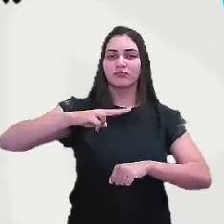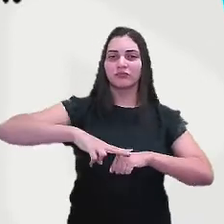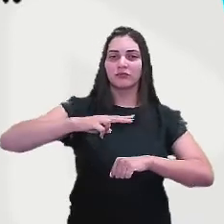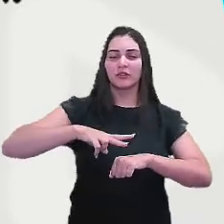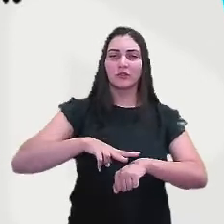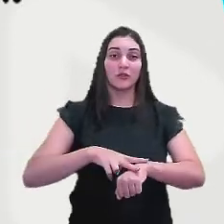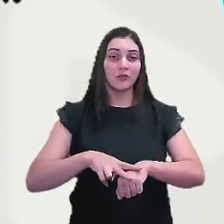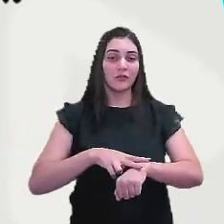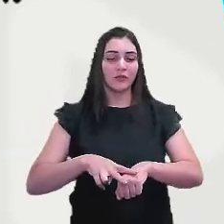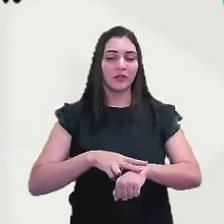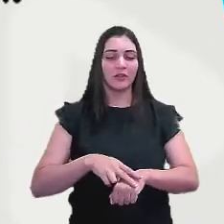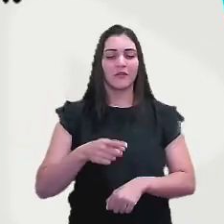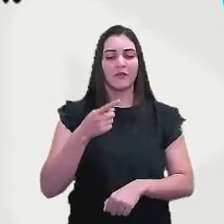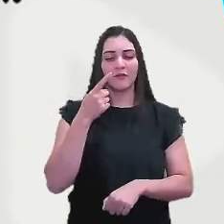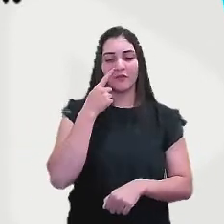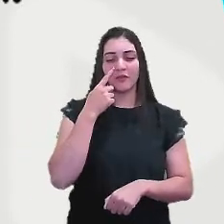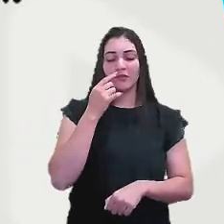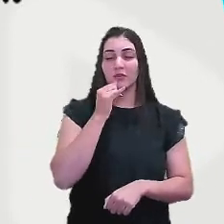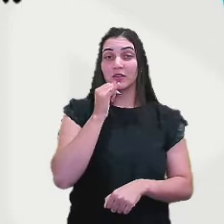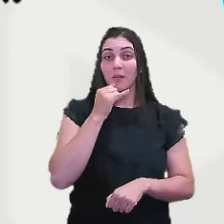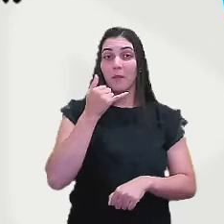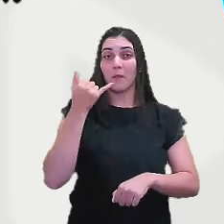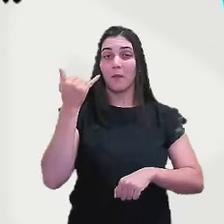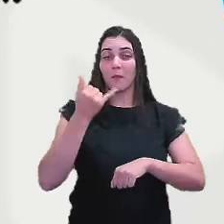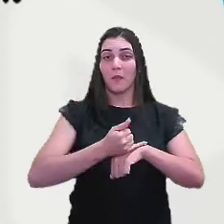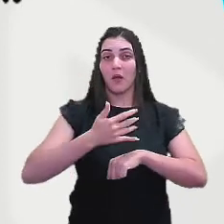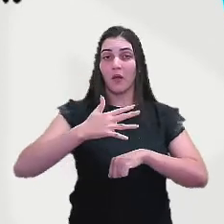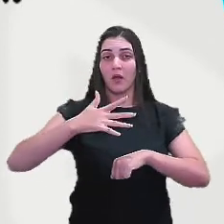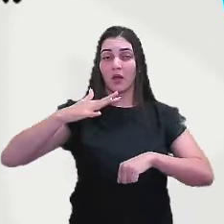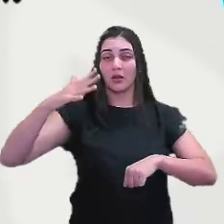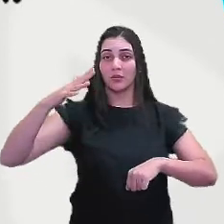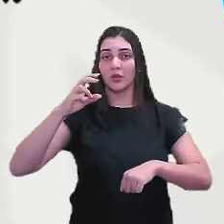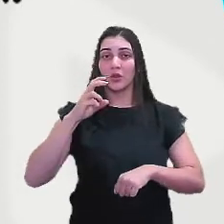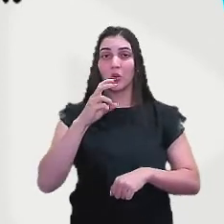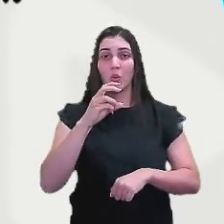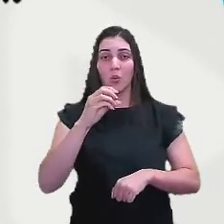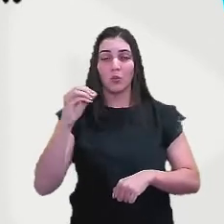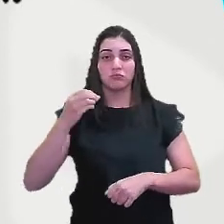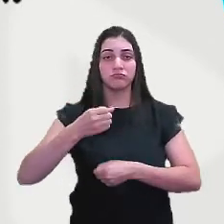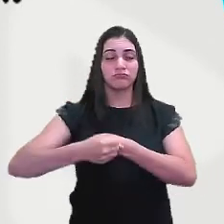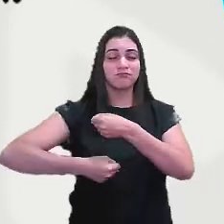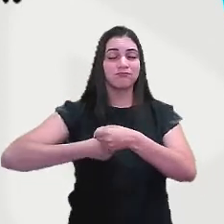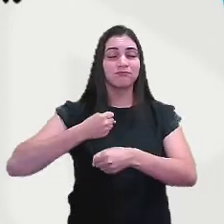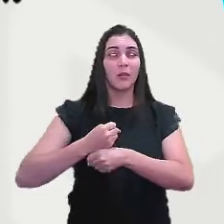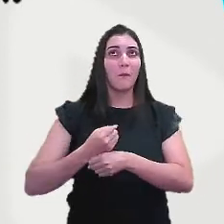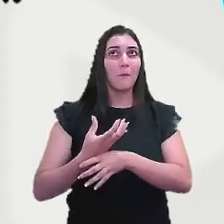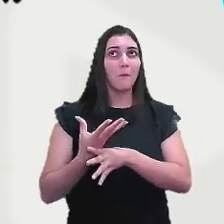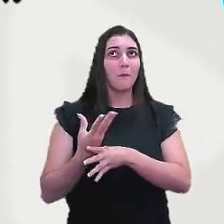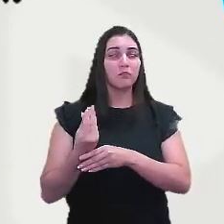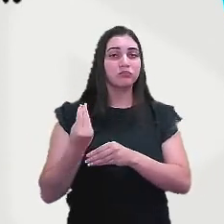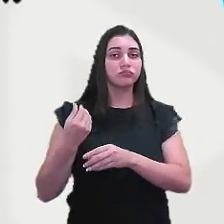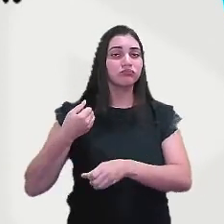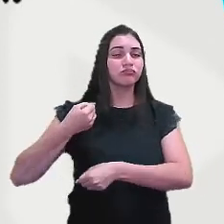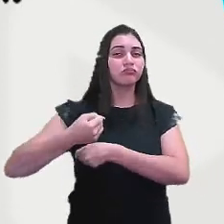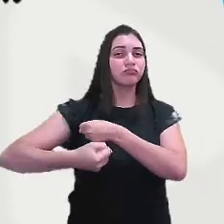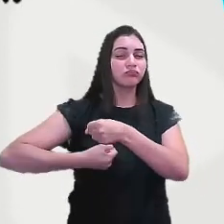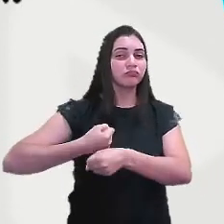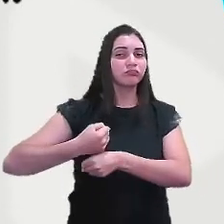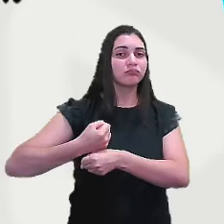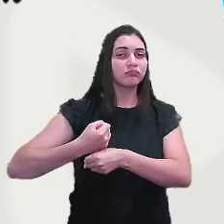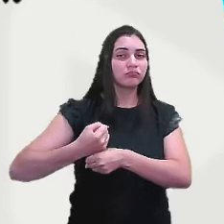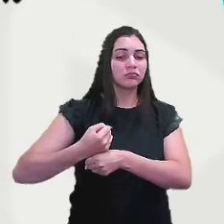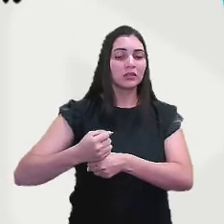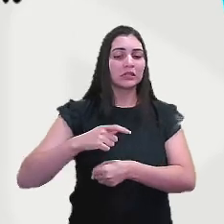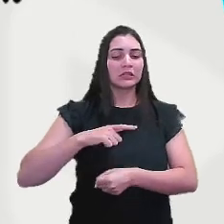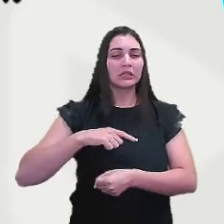a decomposição, por exemplo, do alumínio. 500 anos, gente, é muita coisa. É, ou seja, uma latinha